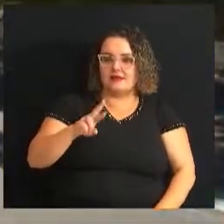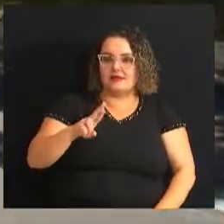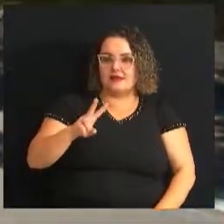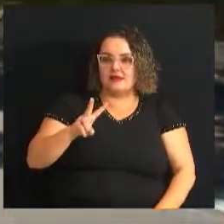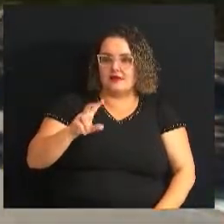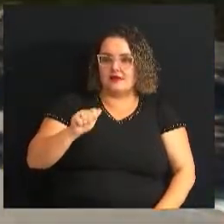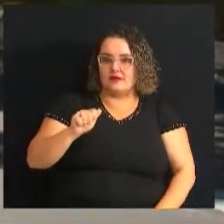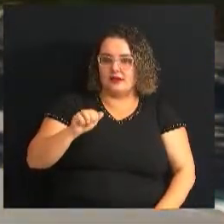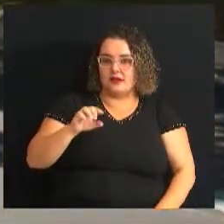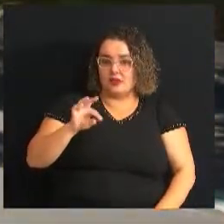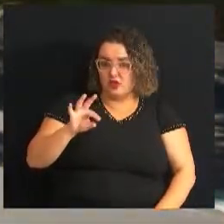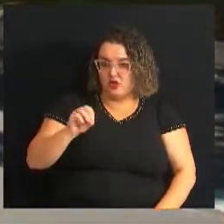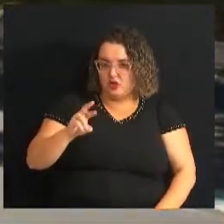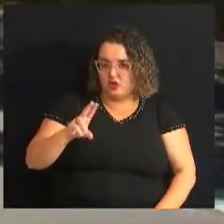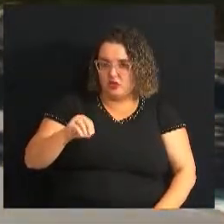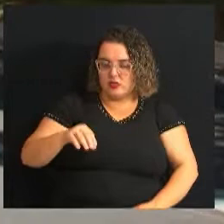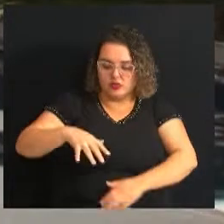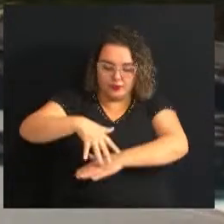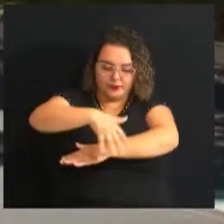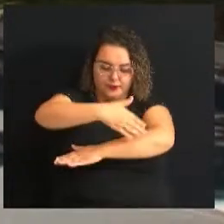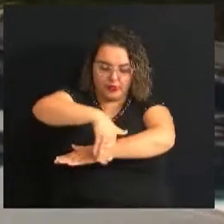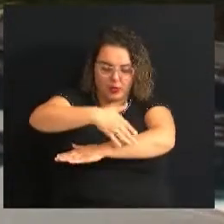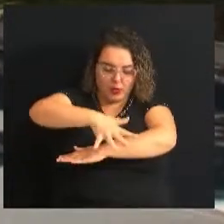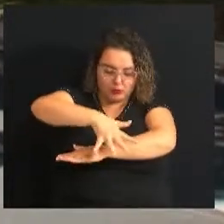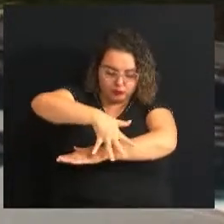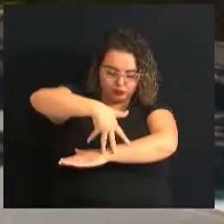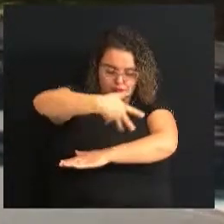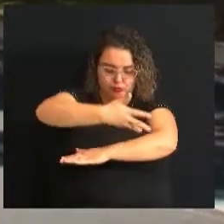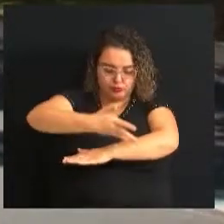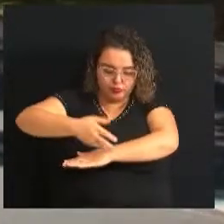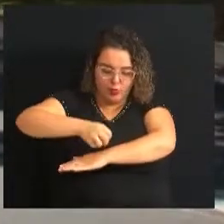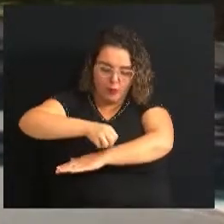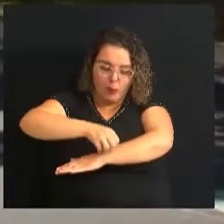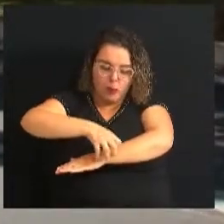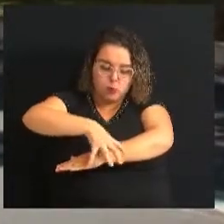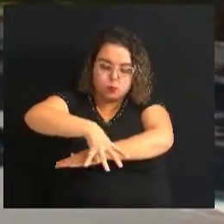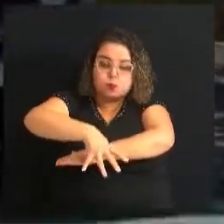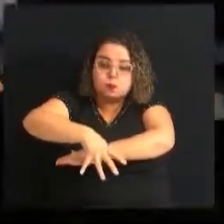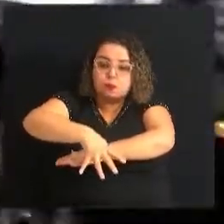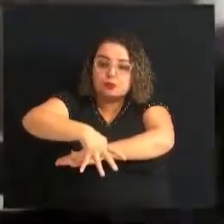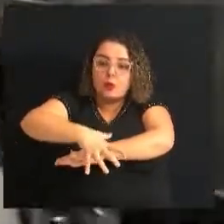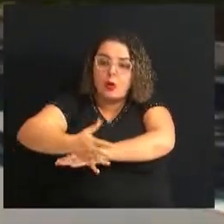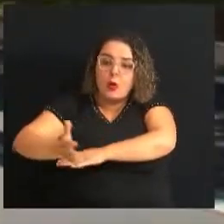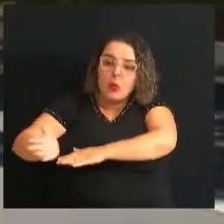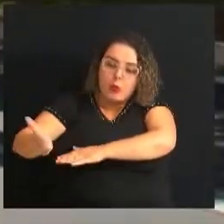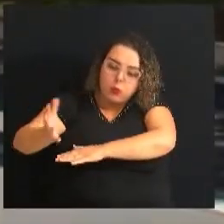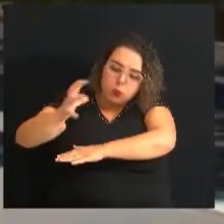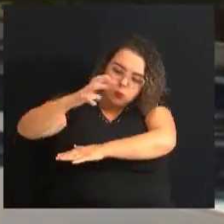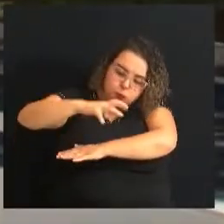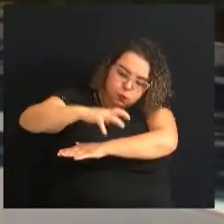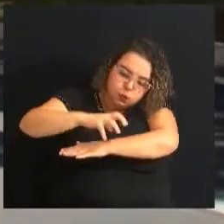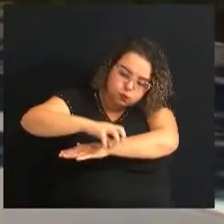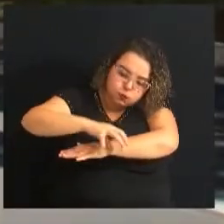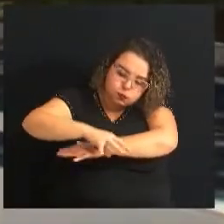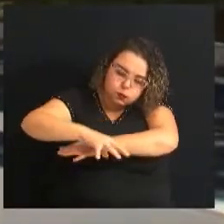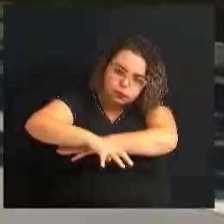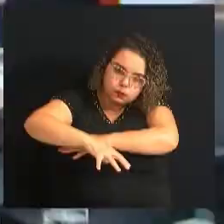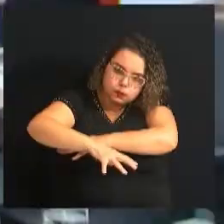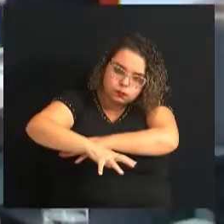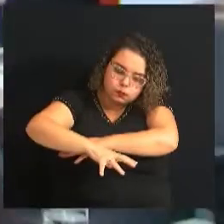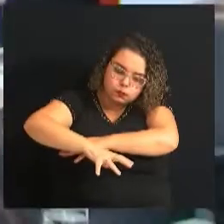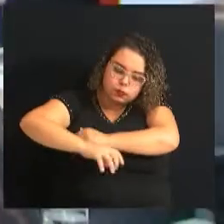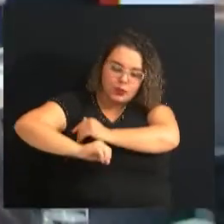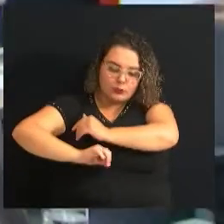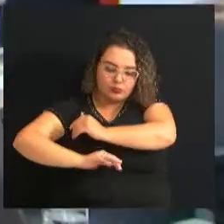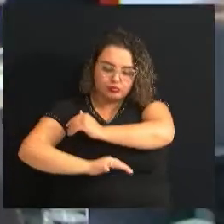de lobo, né, dos bueiros, para que eles possam reter uma parcela da água antes de escoarem